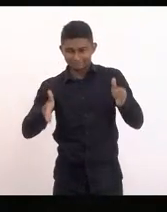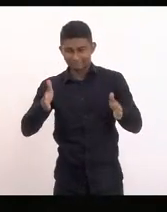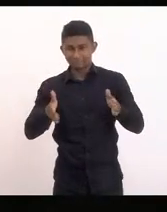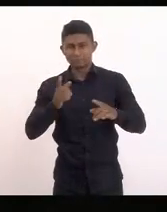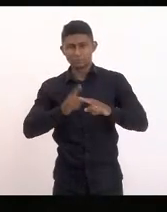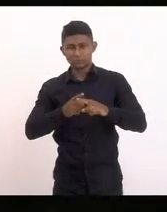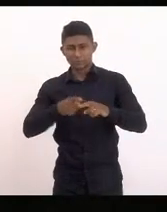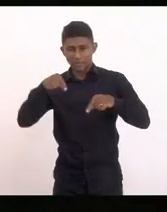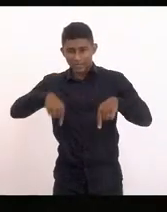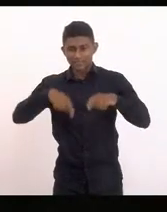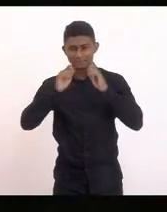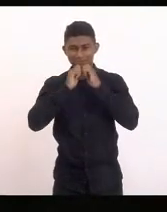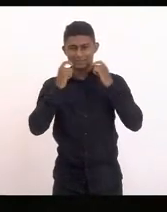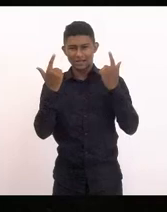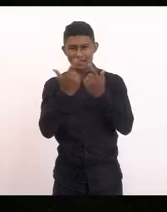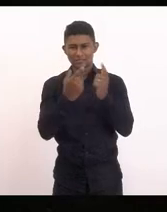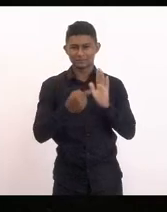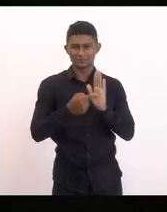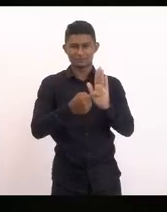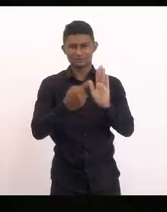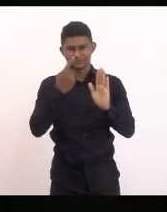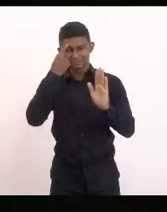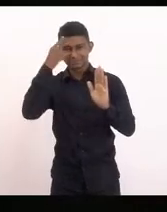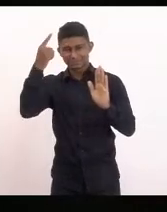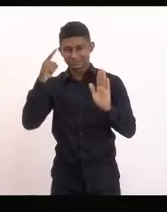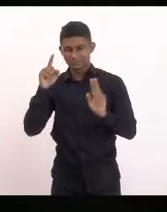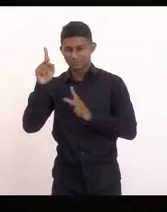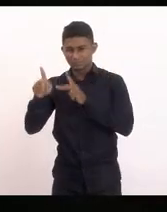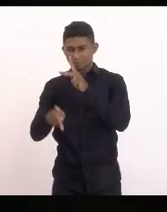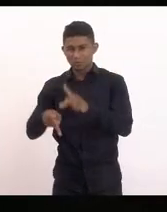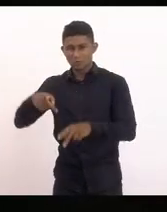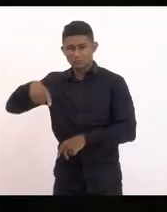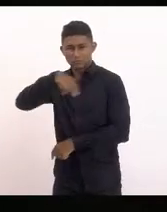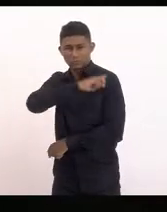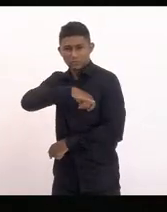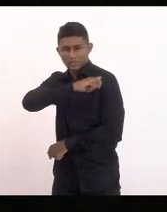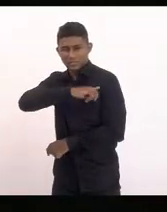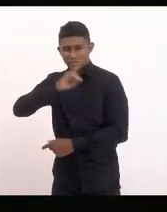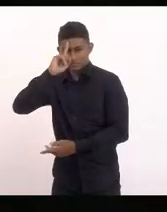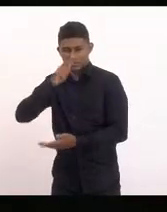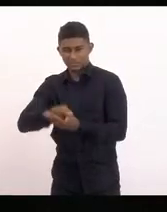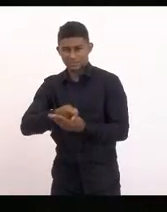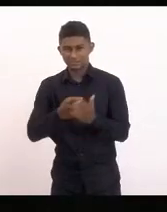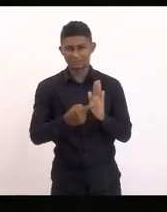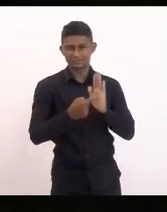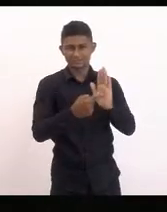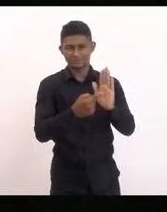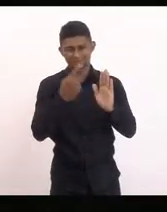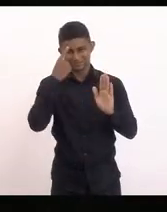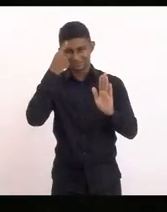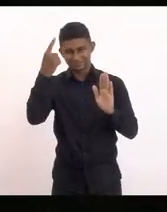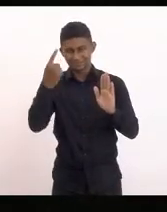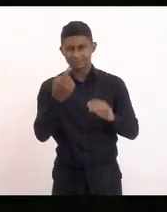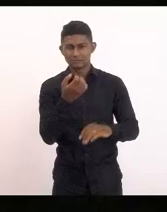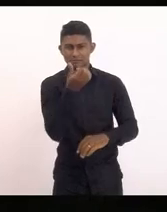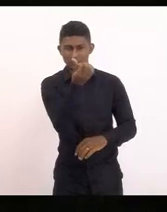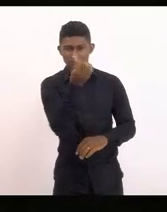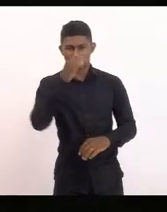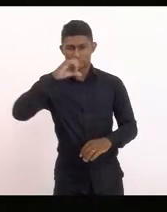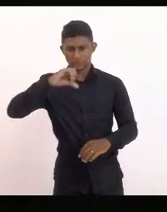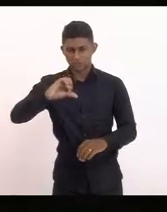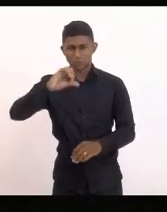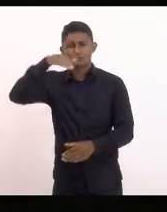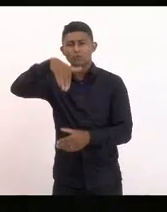por esse plenário, na decisão do povo do Estado do Rio de Janeiro, que, quando os 69 votaram a